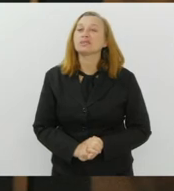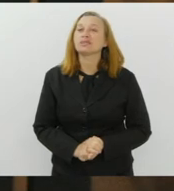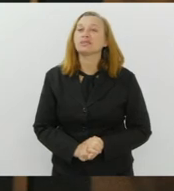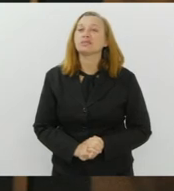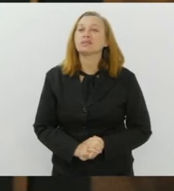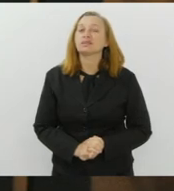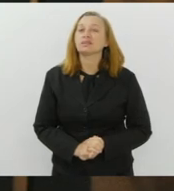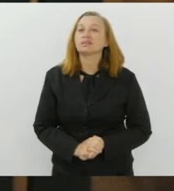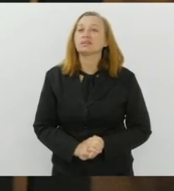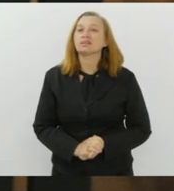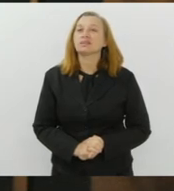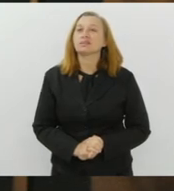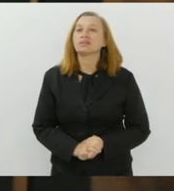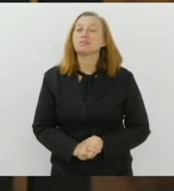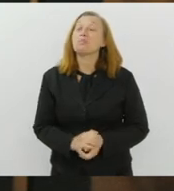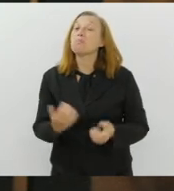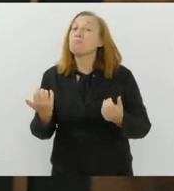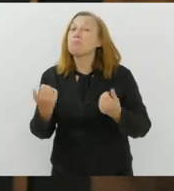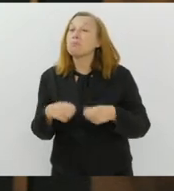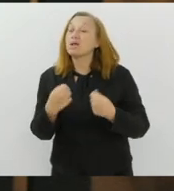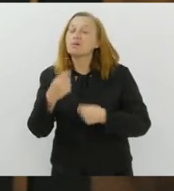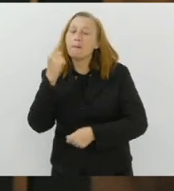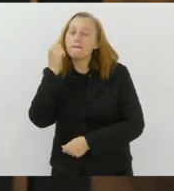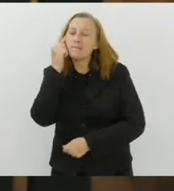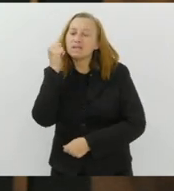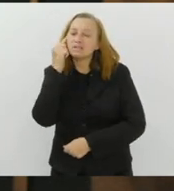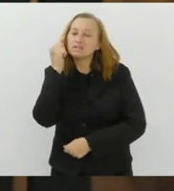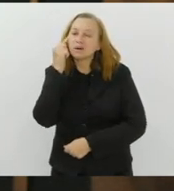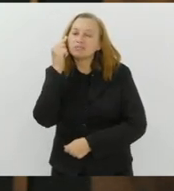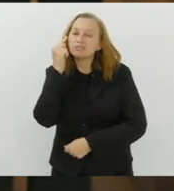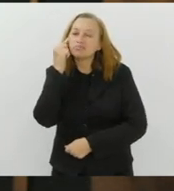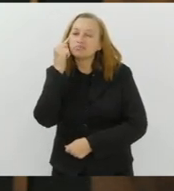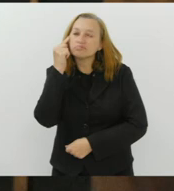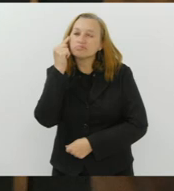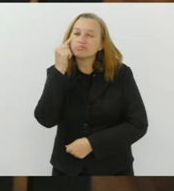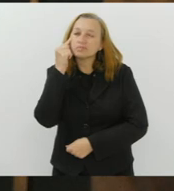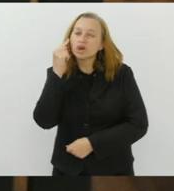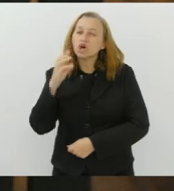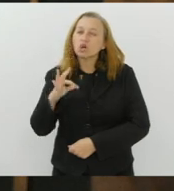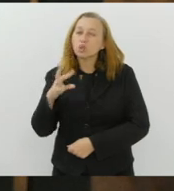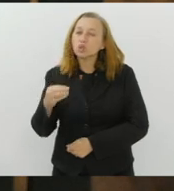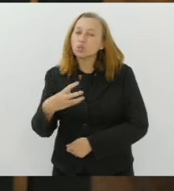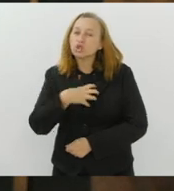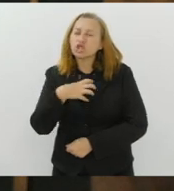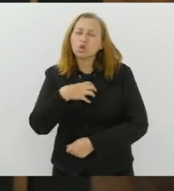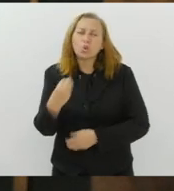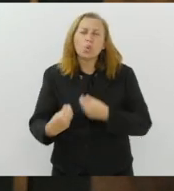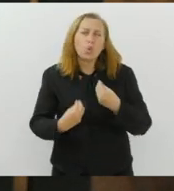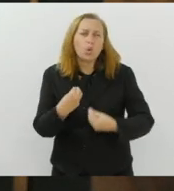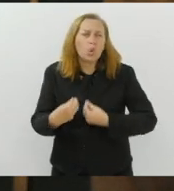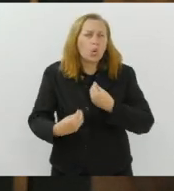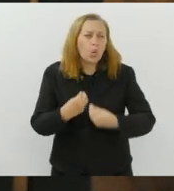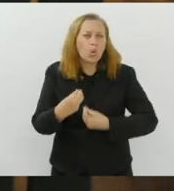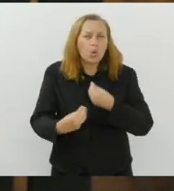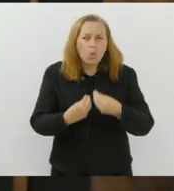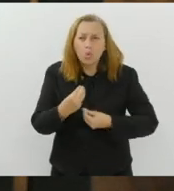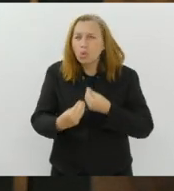perspectiva, a gente precisa refletir em todos os sentidos de como a